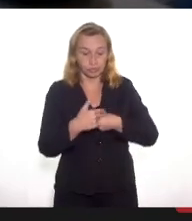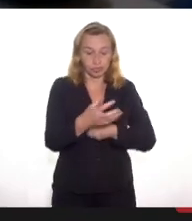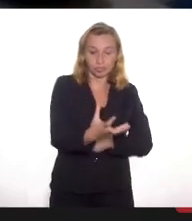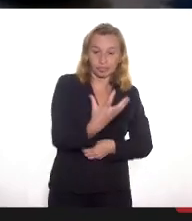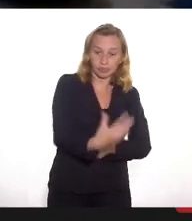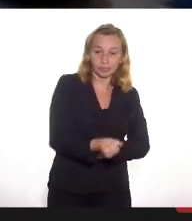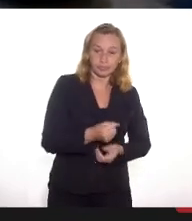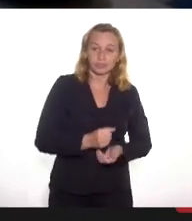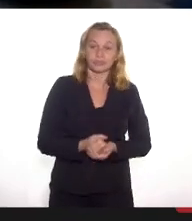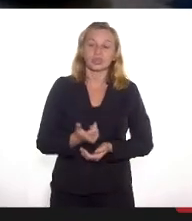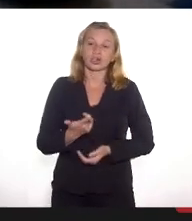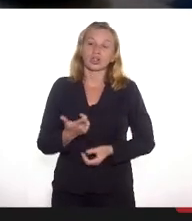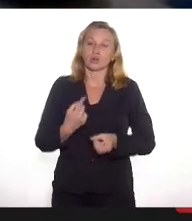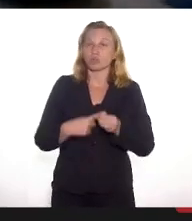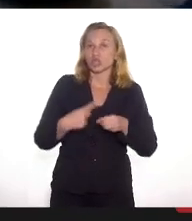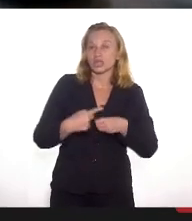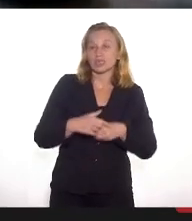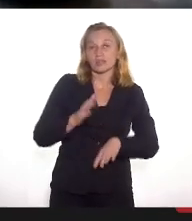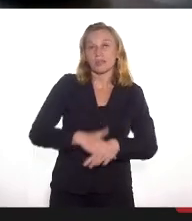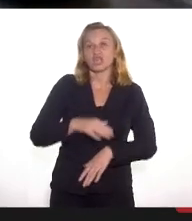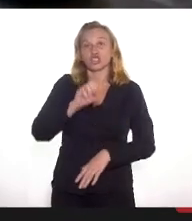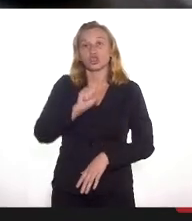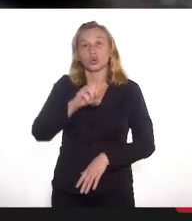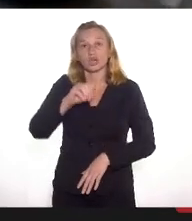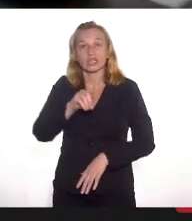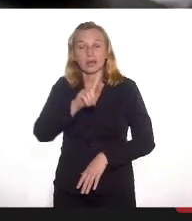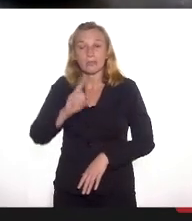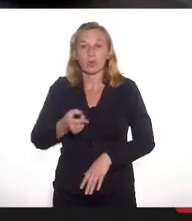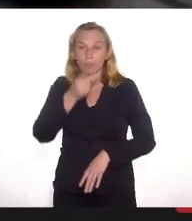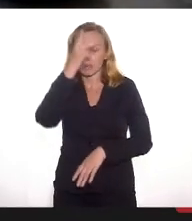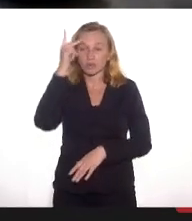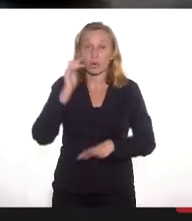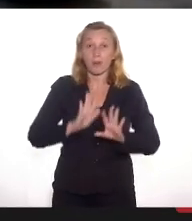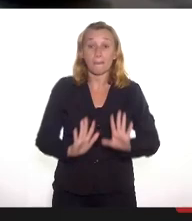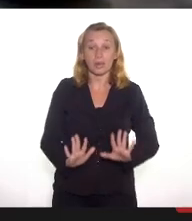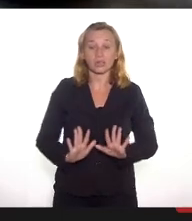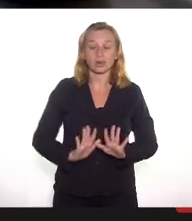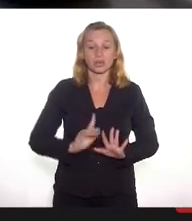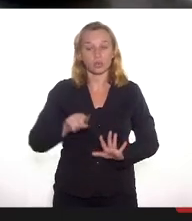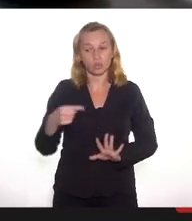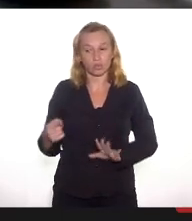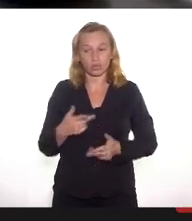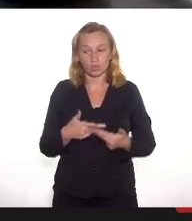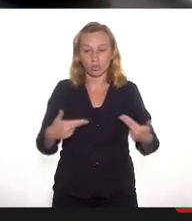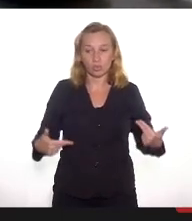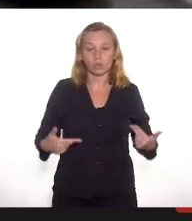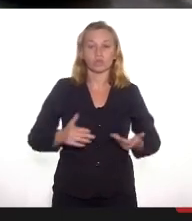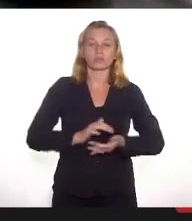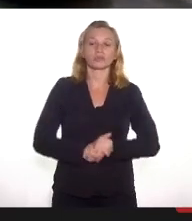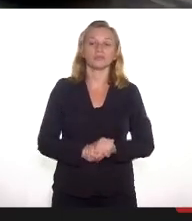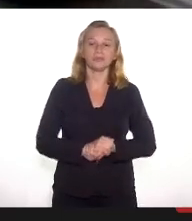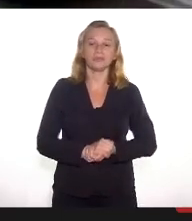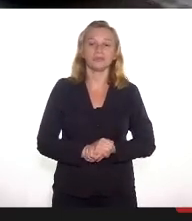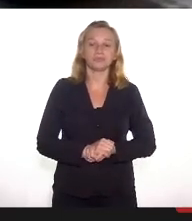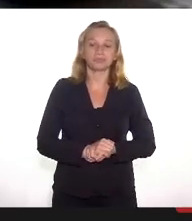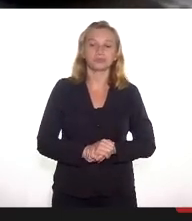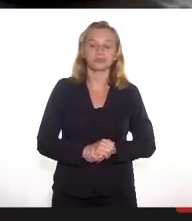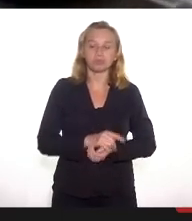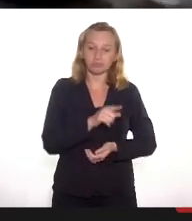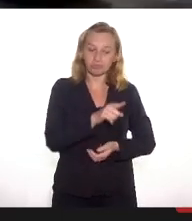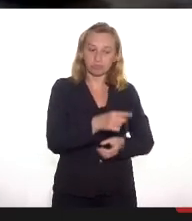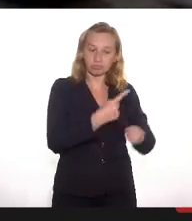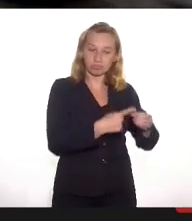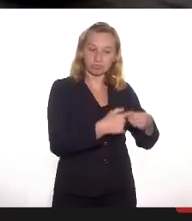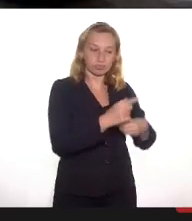Jair municípios com mais de 70 80 mil pessoas mas qualquer coisa a gente ficou pensa esse município